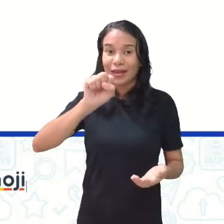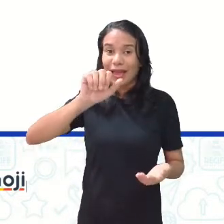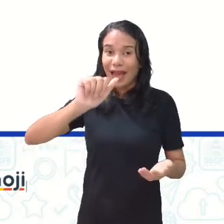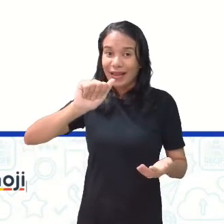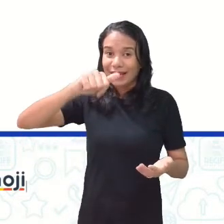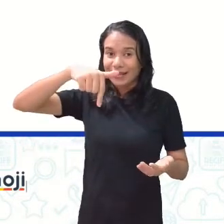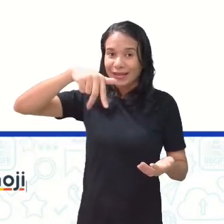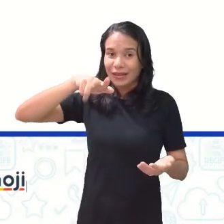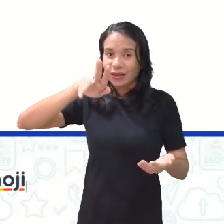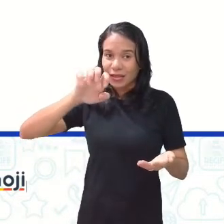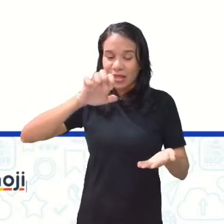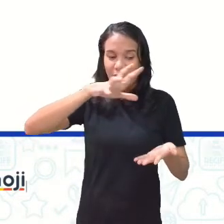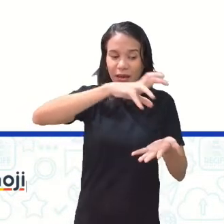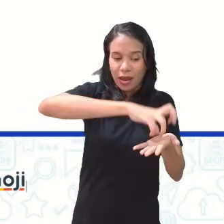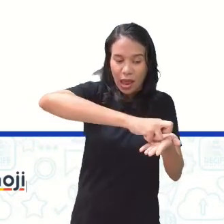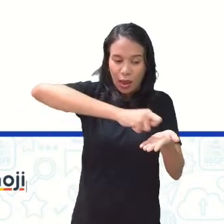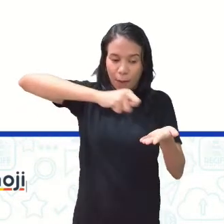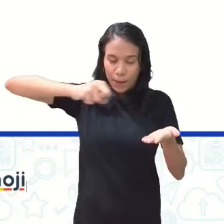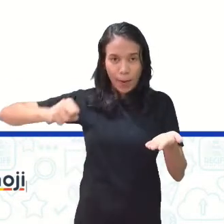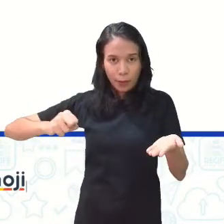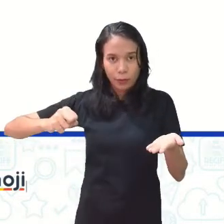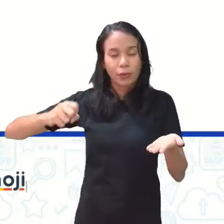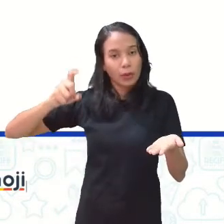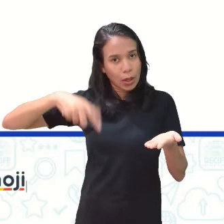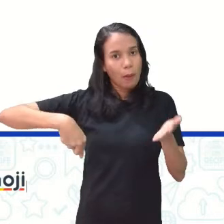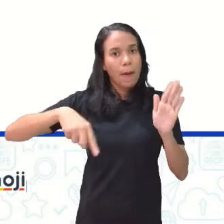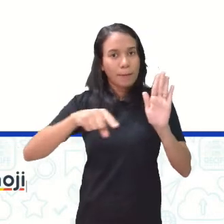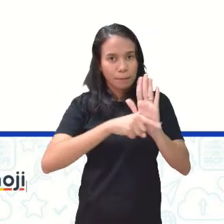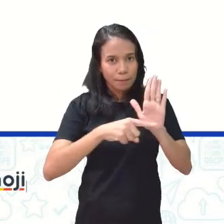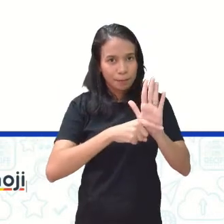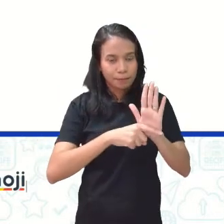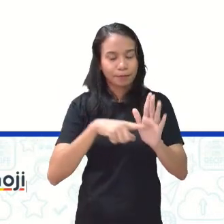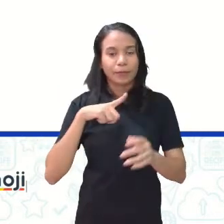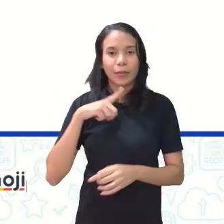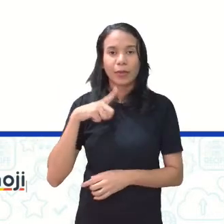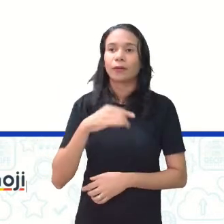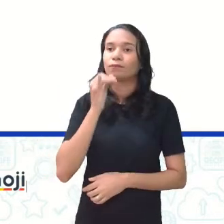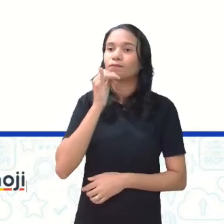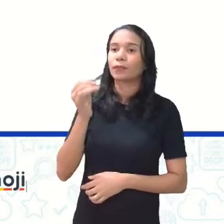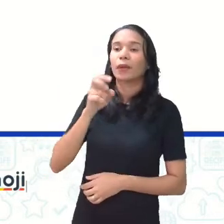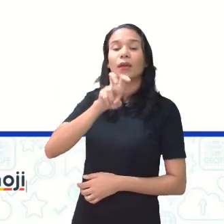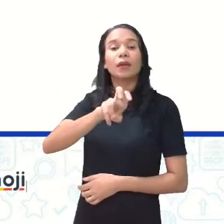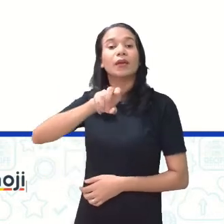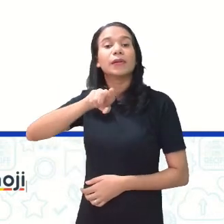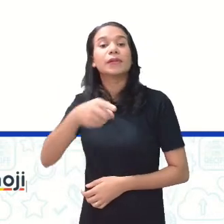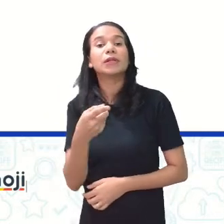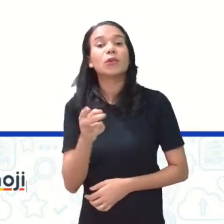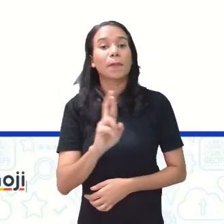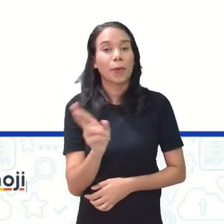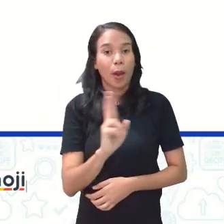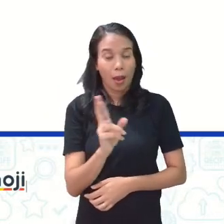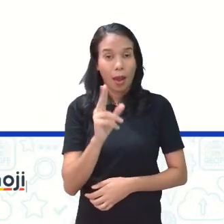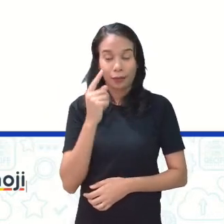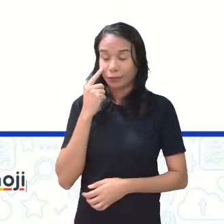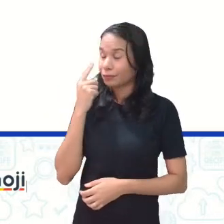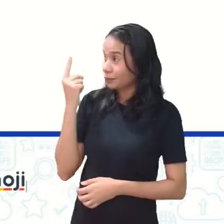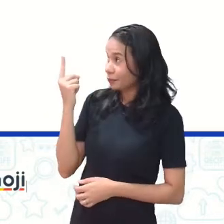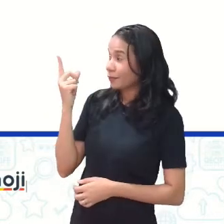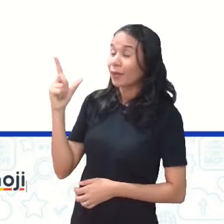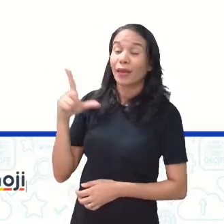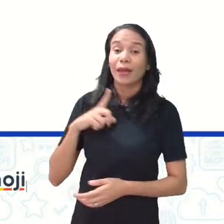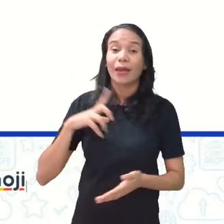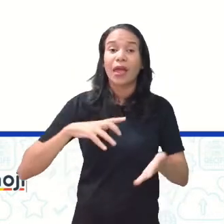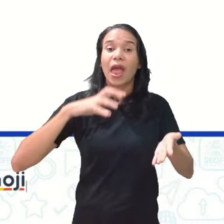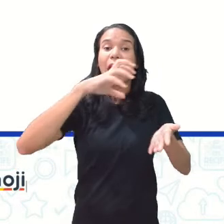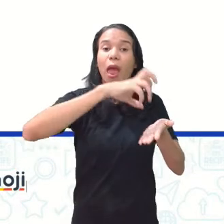eu subtraio. Então, note aí que eu tenho aí um saldo de R$5.000, certo? E faço um